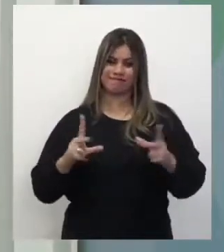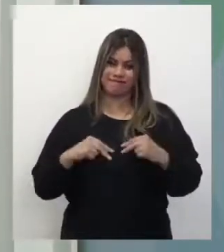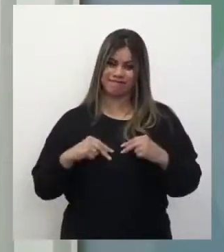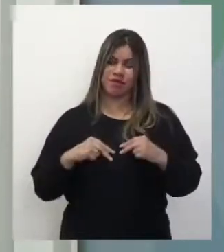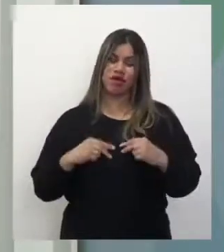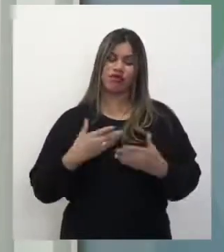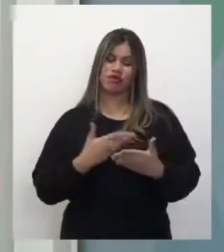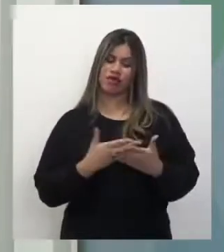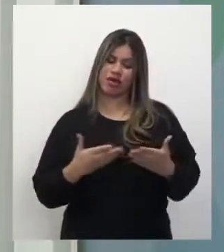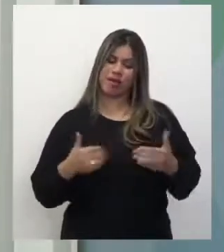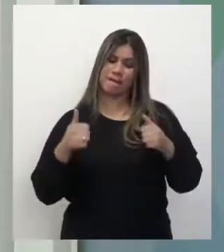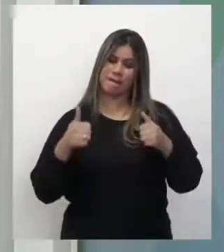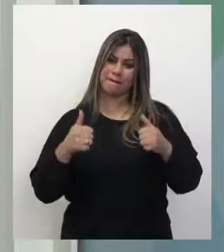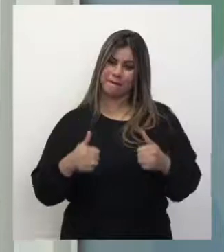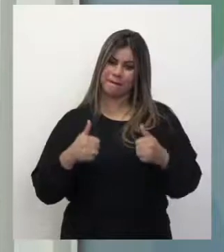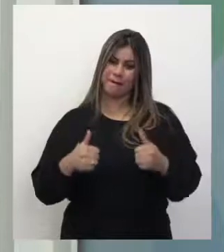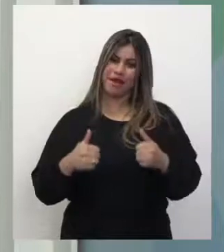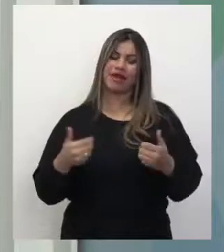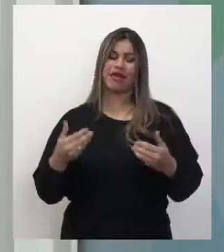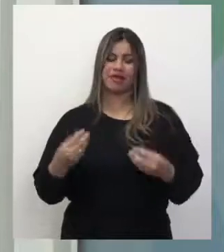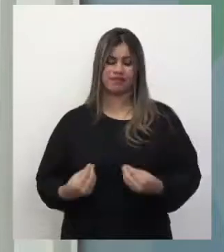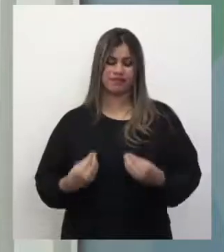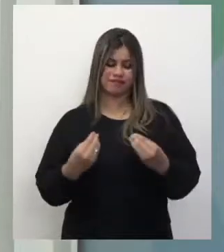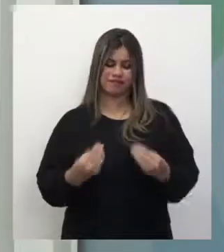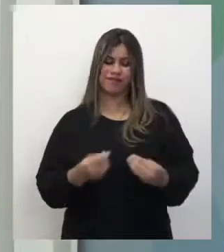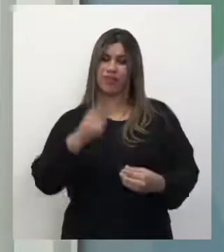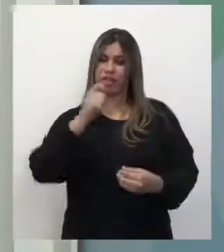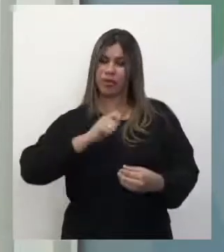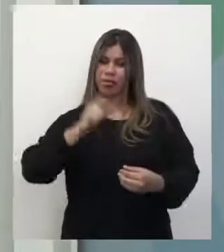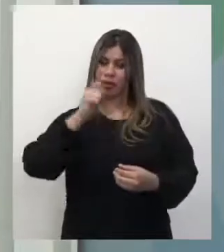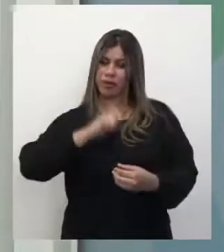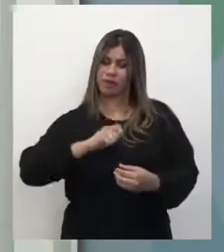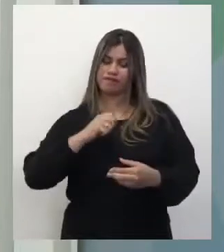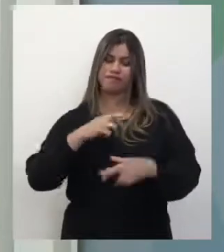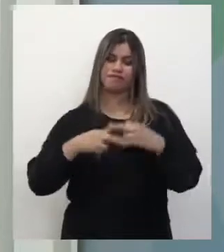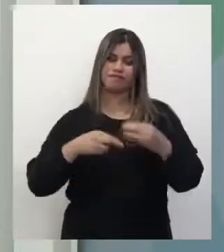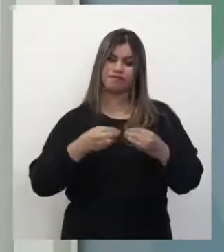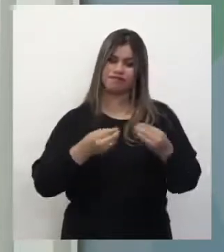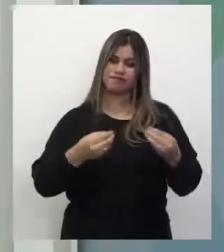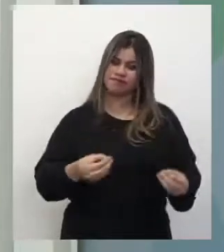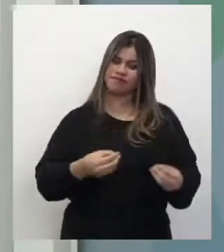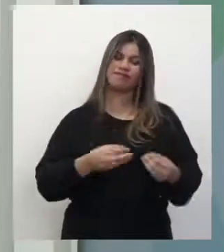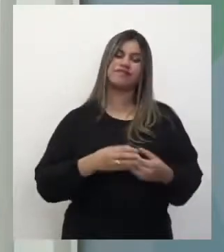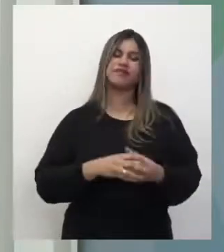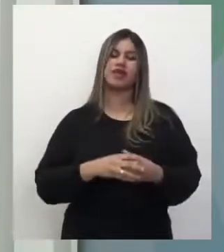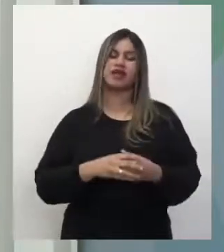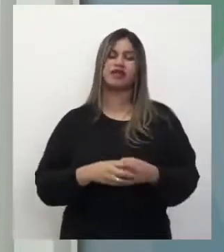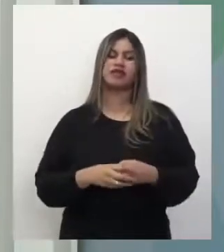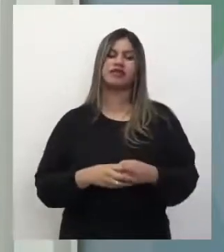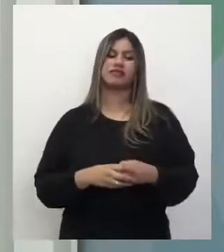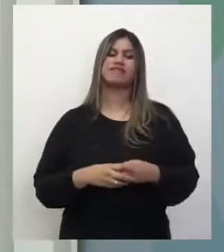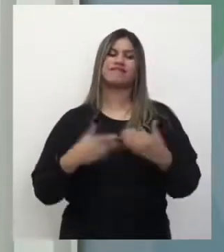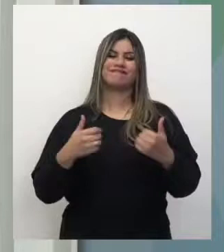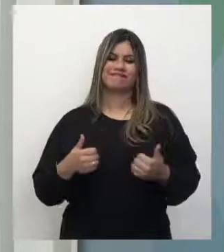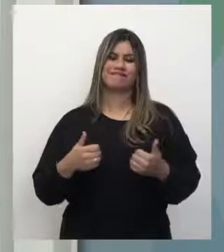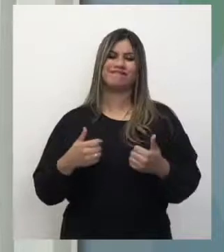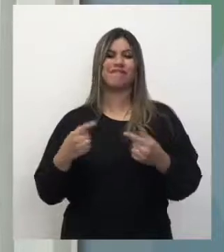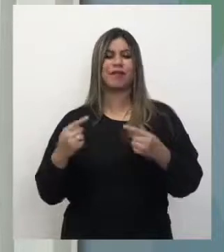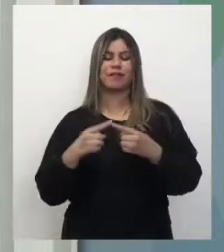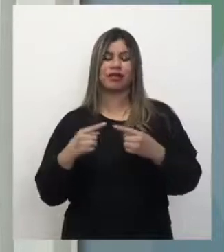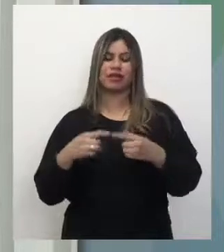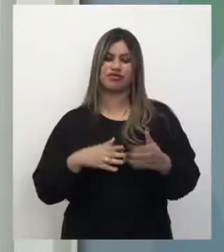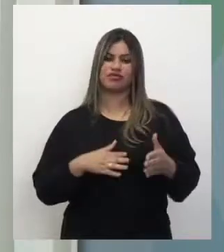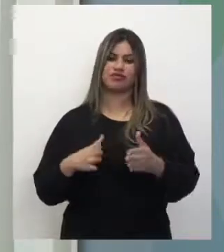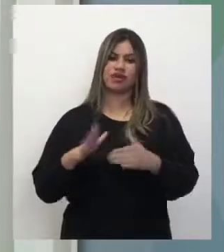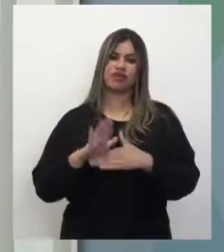se comportou como eu esperava, está aqui seu pirulito, está aqui o seu presente, está aqui a sua recompensa. É outra forma de condicionar as pessoas